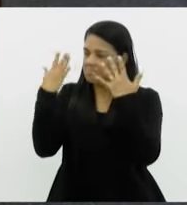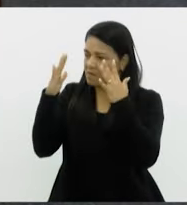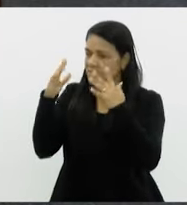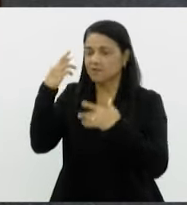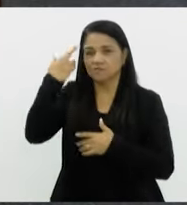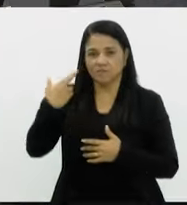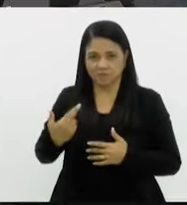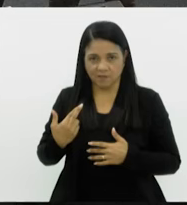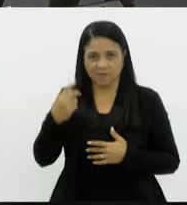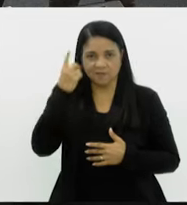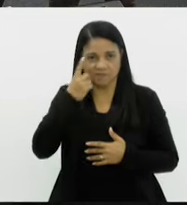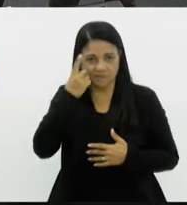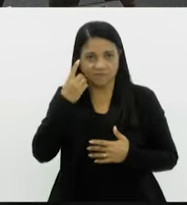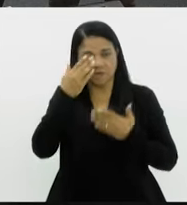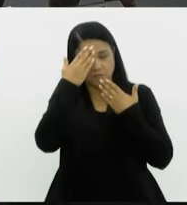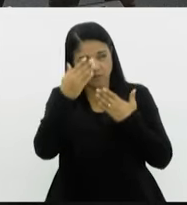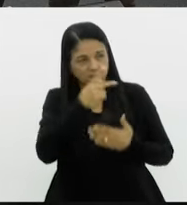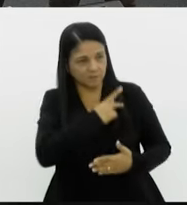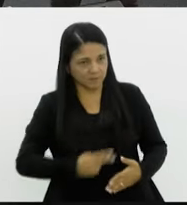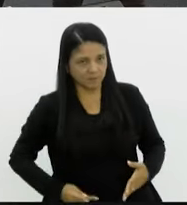presidenta.